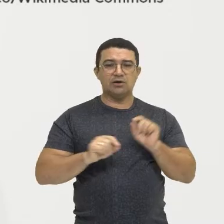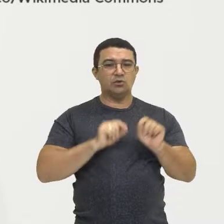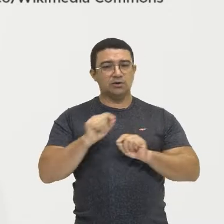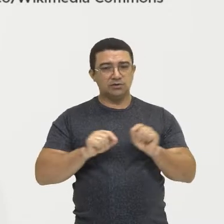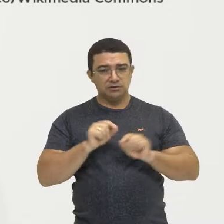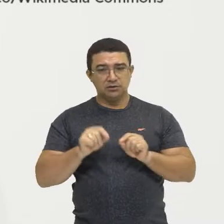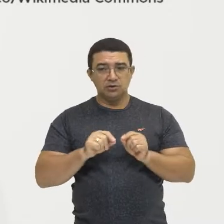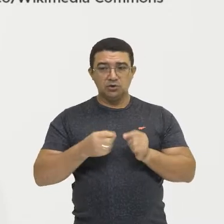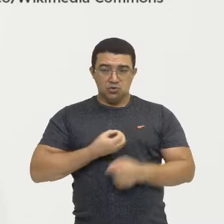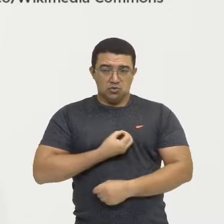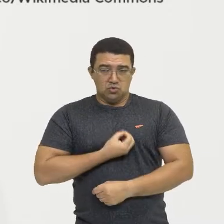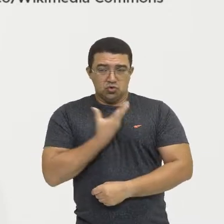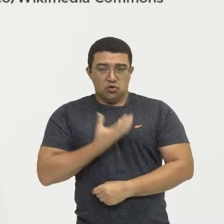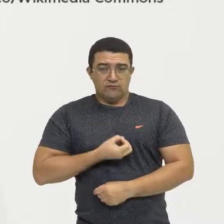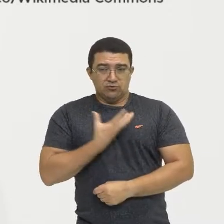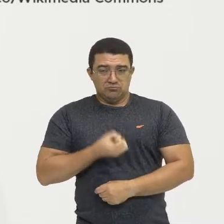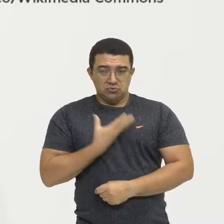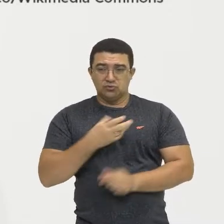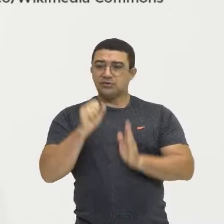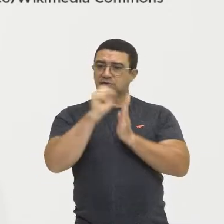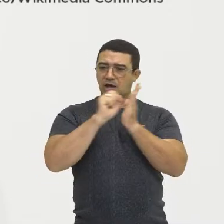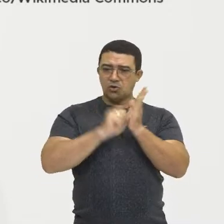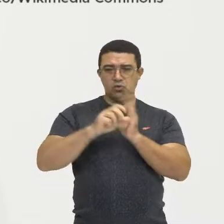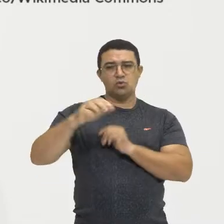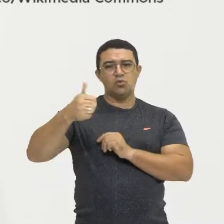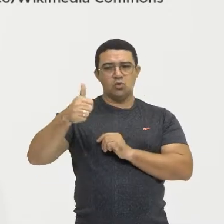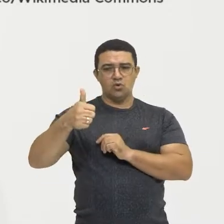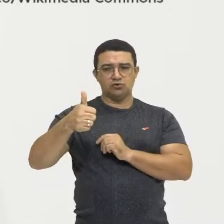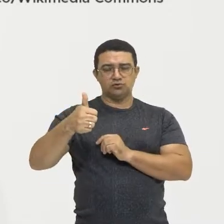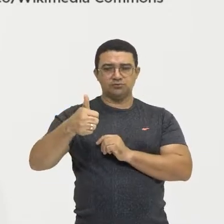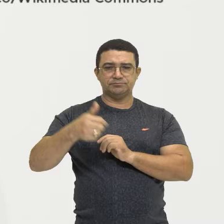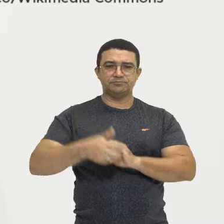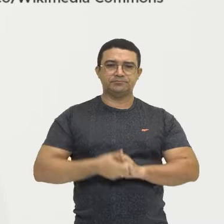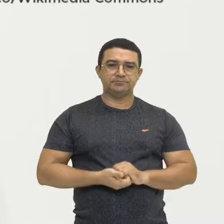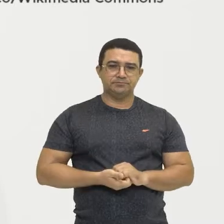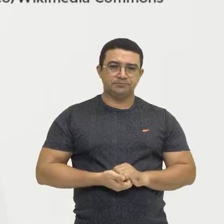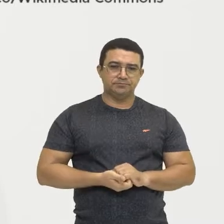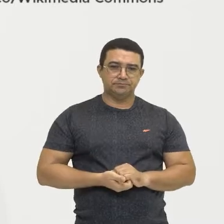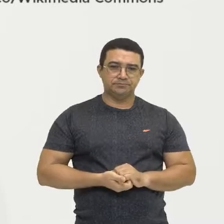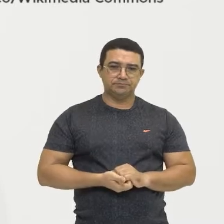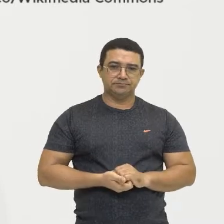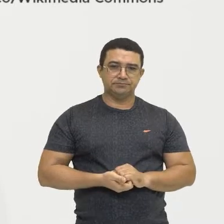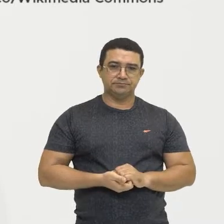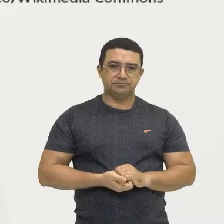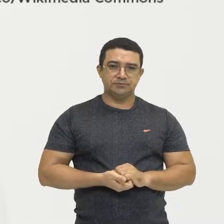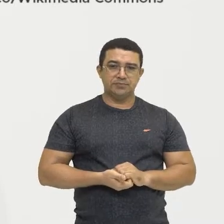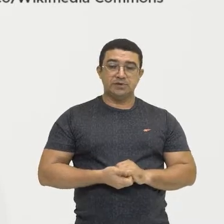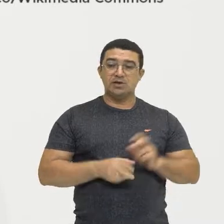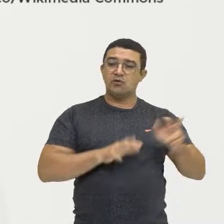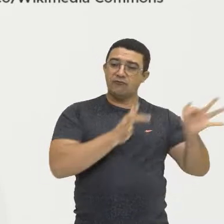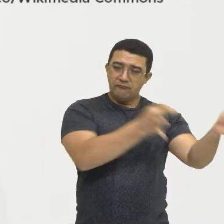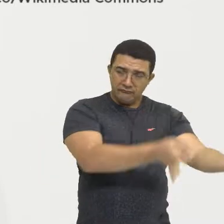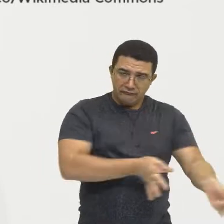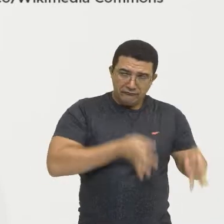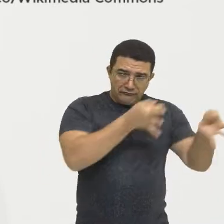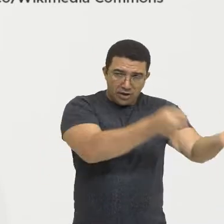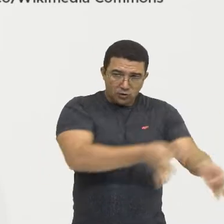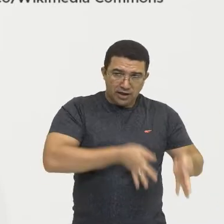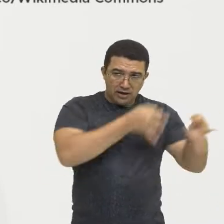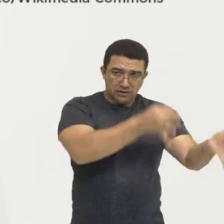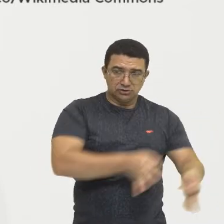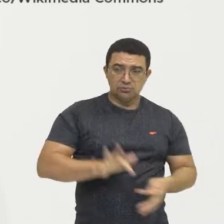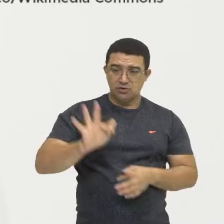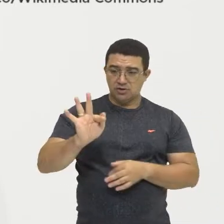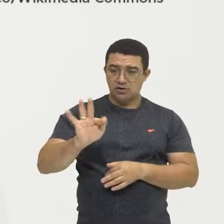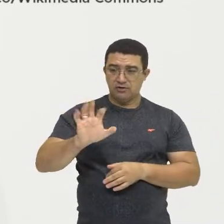o trovadorismo, aí por volta do século XI, conforme nós já localizamos, né, e o feudalismo também, né, que está